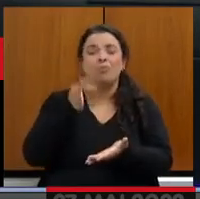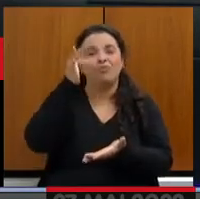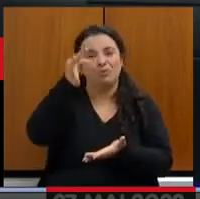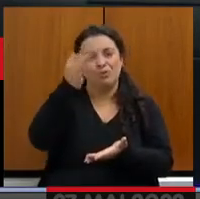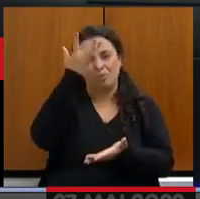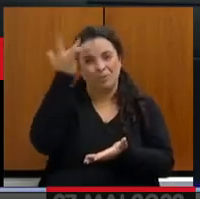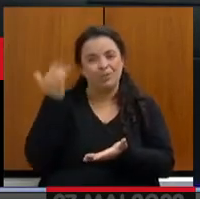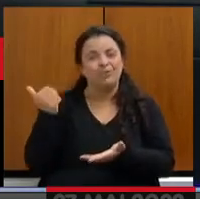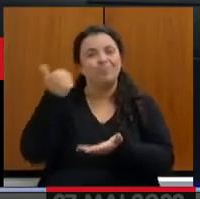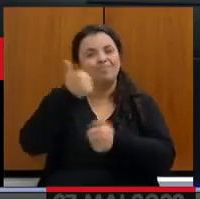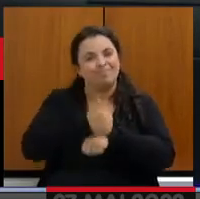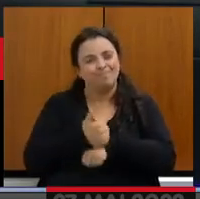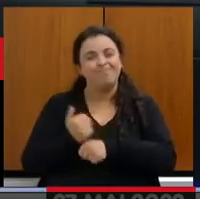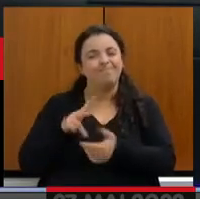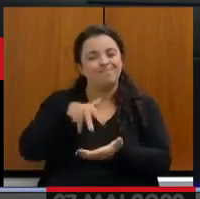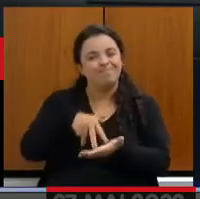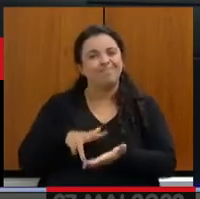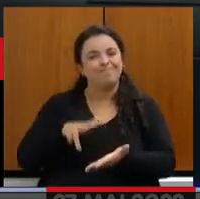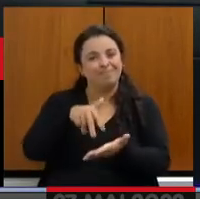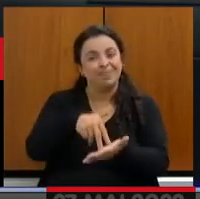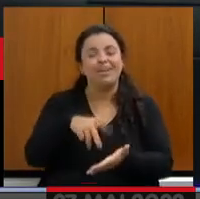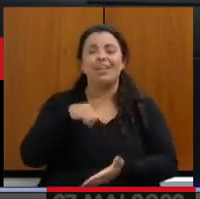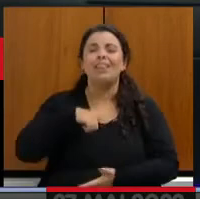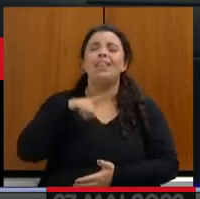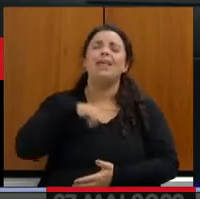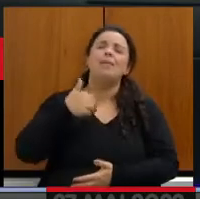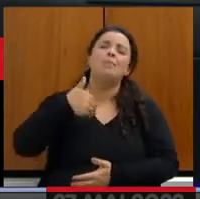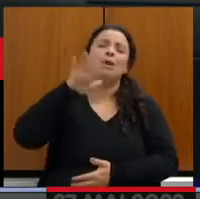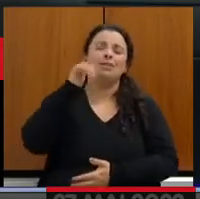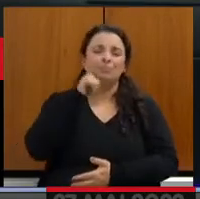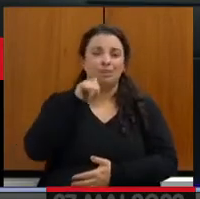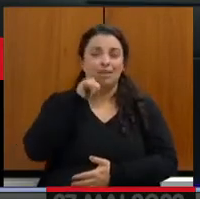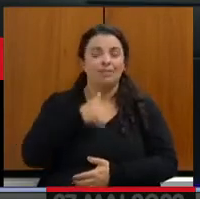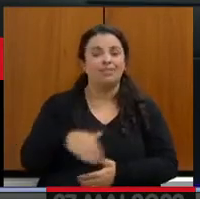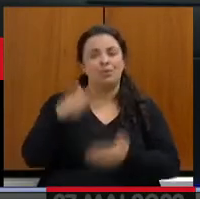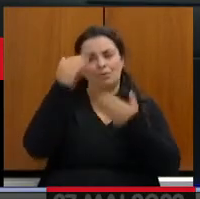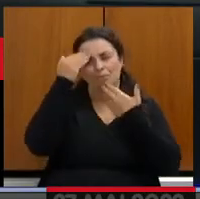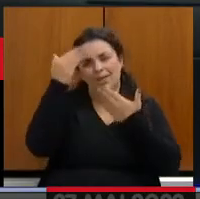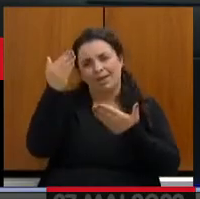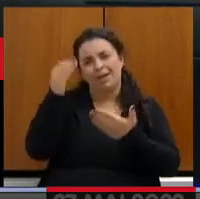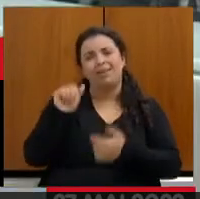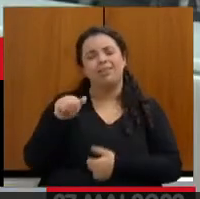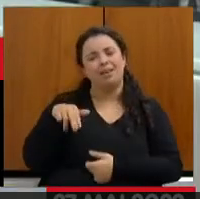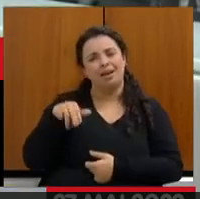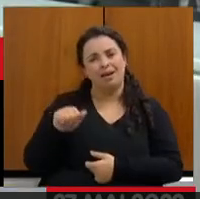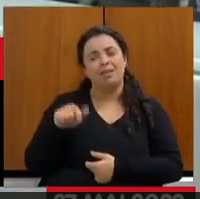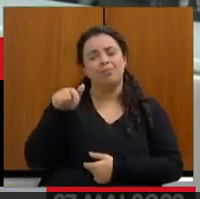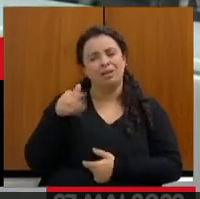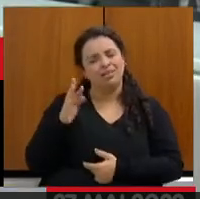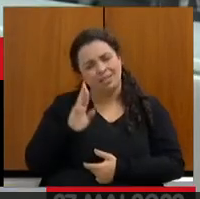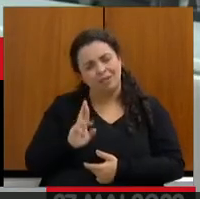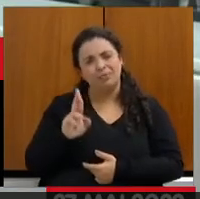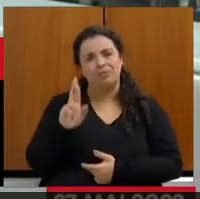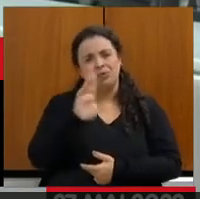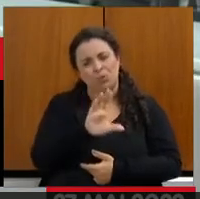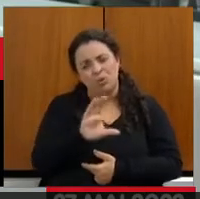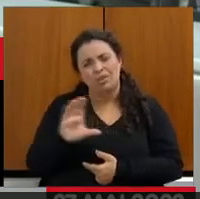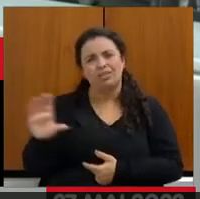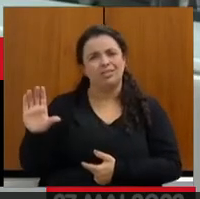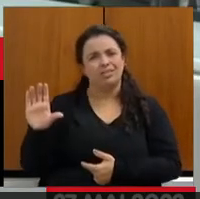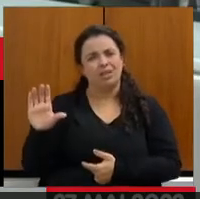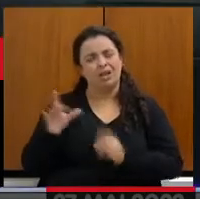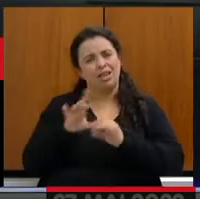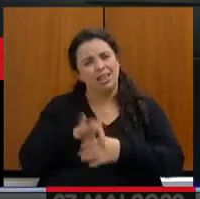que tem um próximas que tenham mais mulheres então obrigada Ana é por toda essa representa atividade coordenação